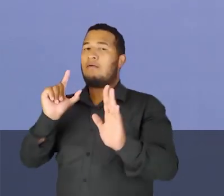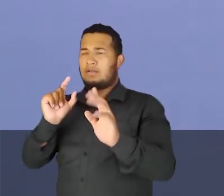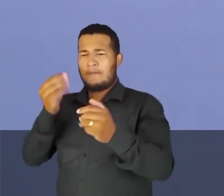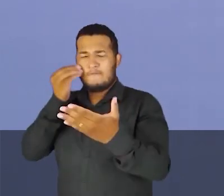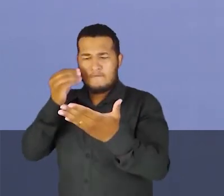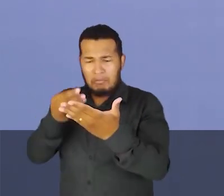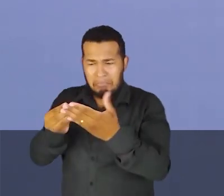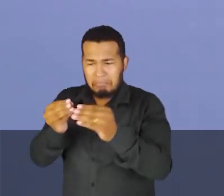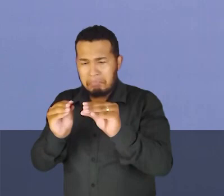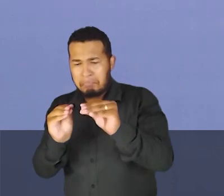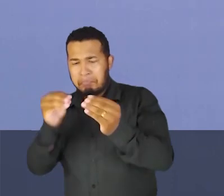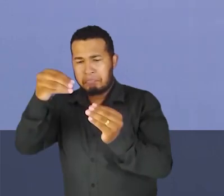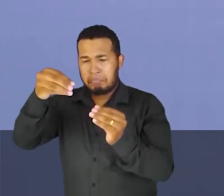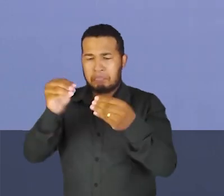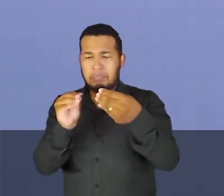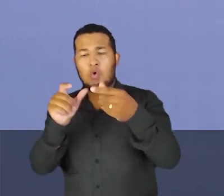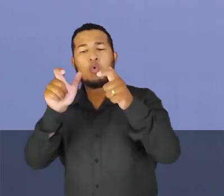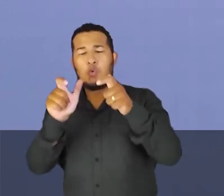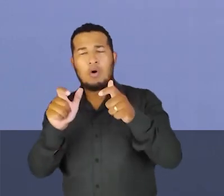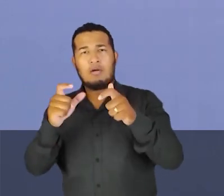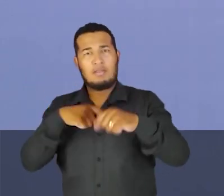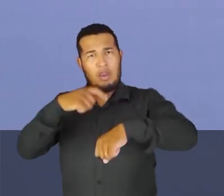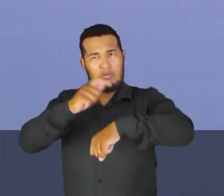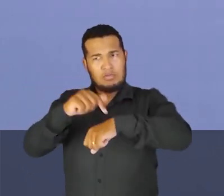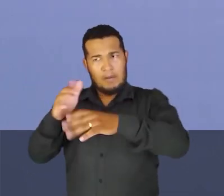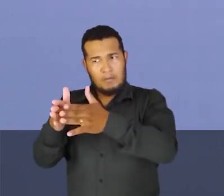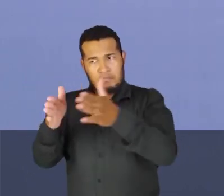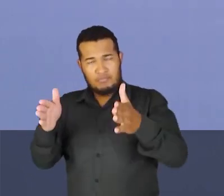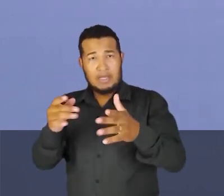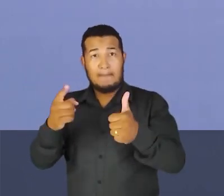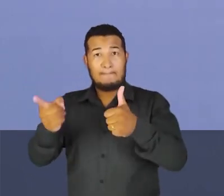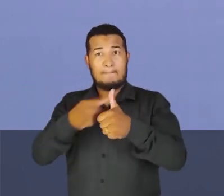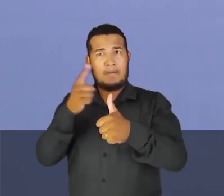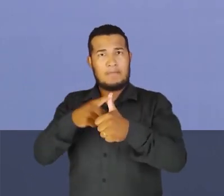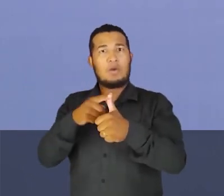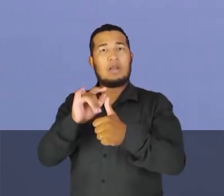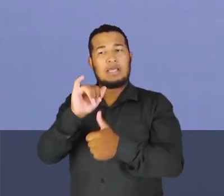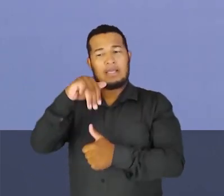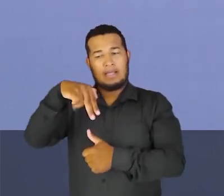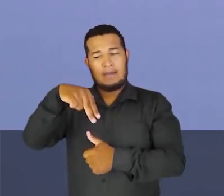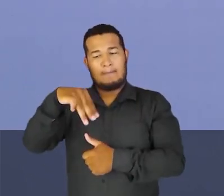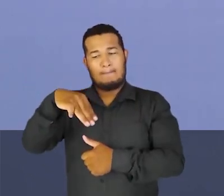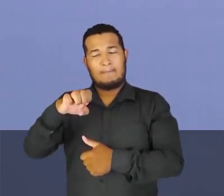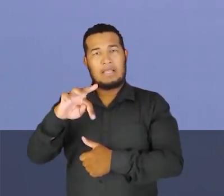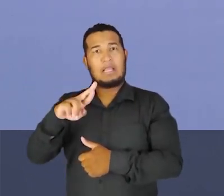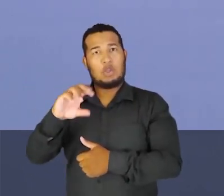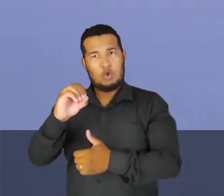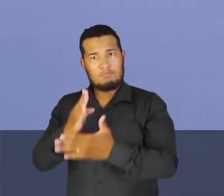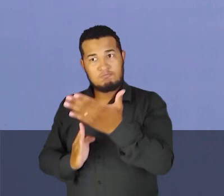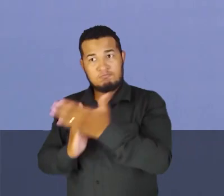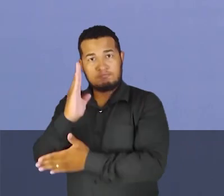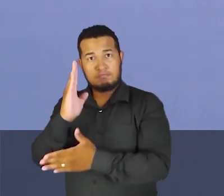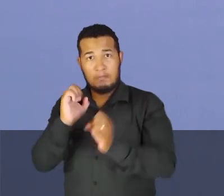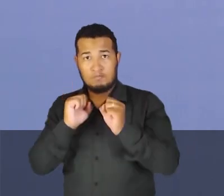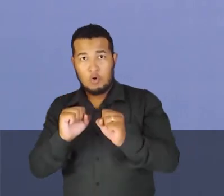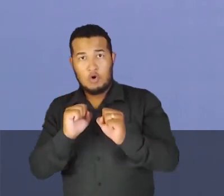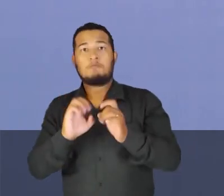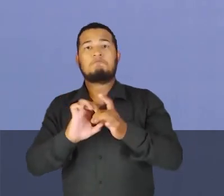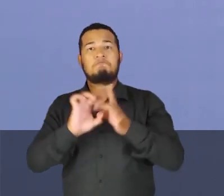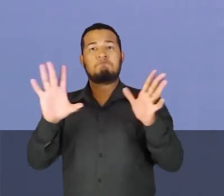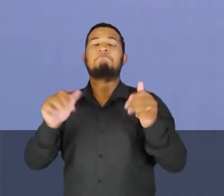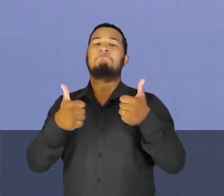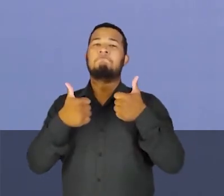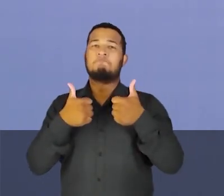tem que verificar, né, primeiro, se essa camisinha foi aprovada pelos órgãos reguladores, principalmente o Inmetro, né? Então, você